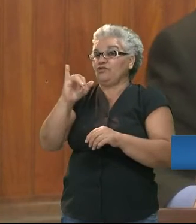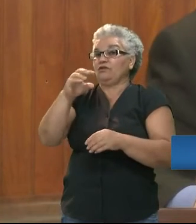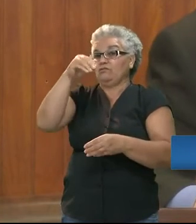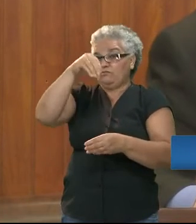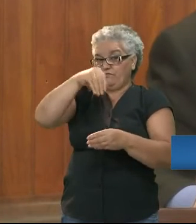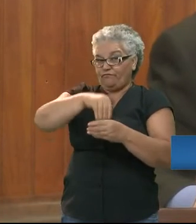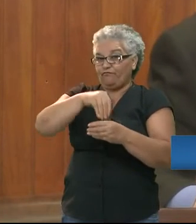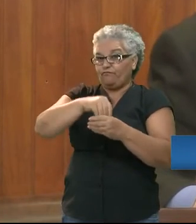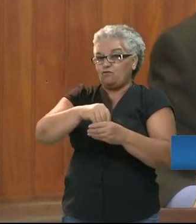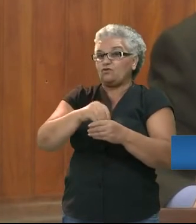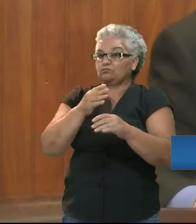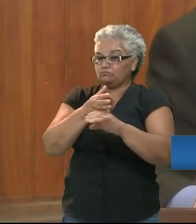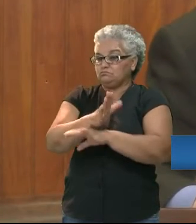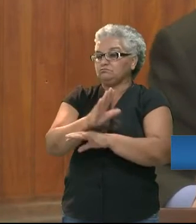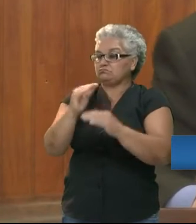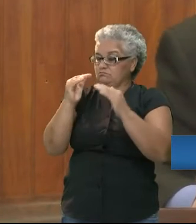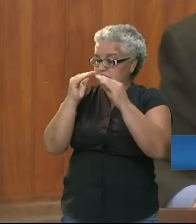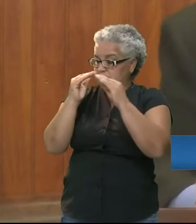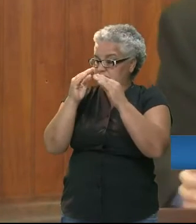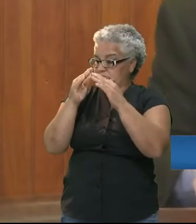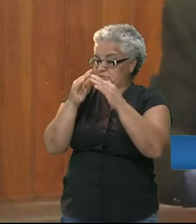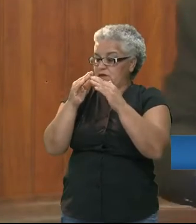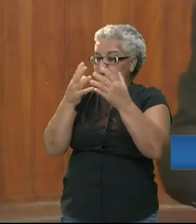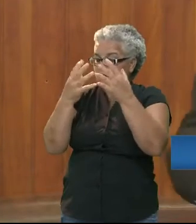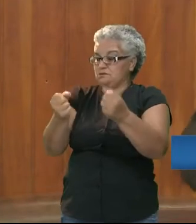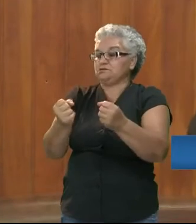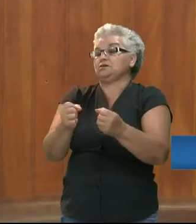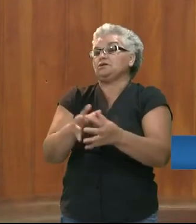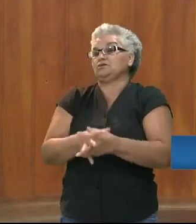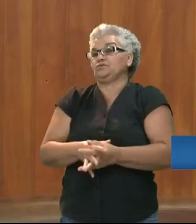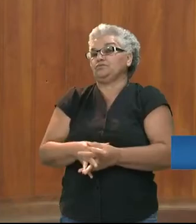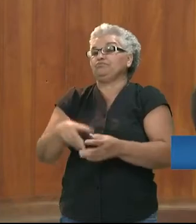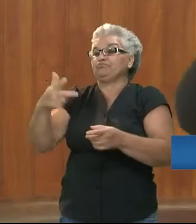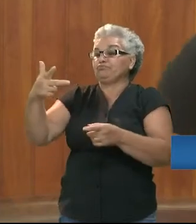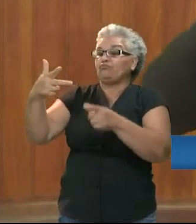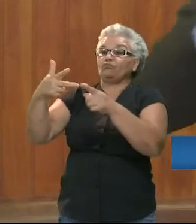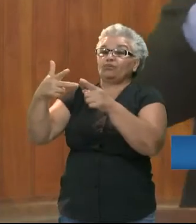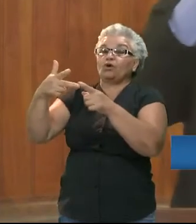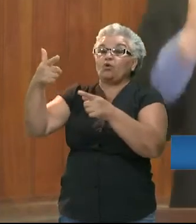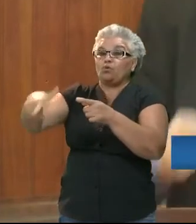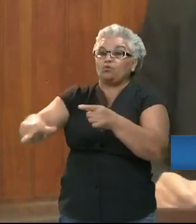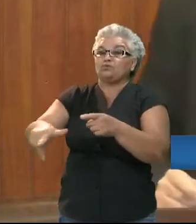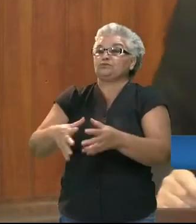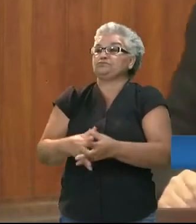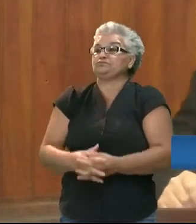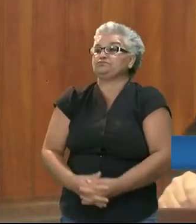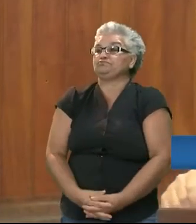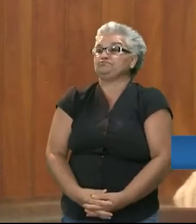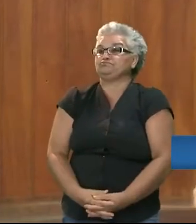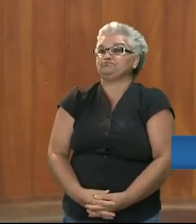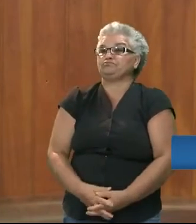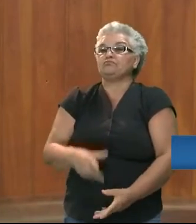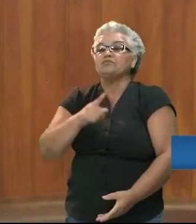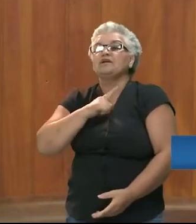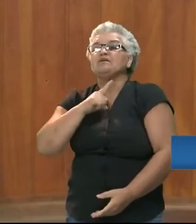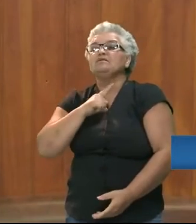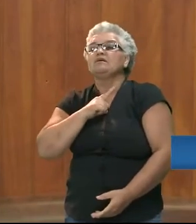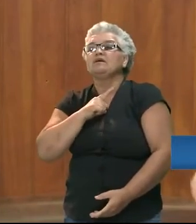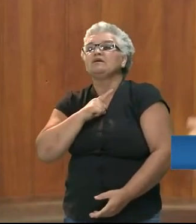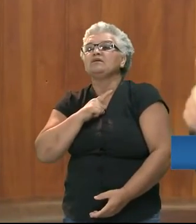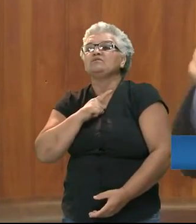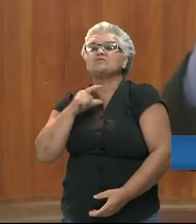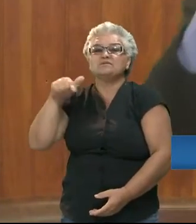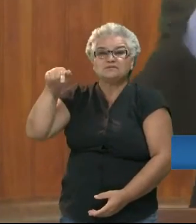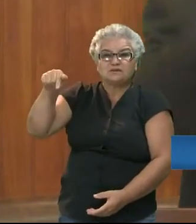evoluções que ele trará. Outra questão que eu quero colocar aqui, ainda tenho